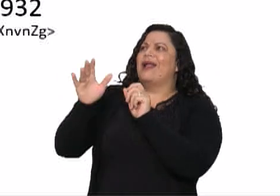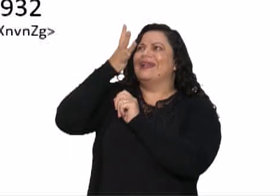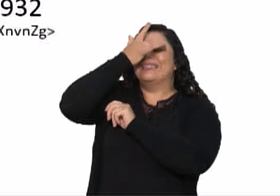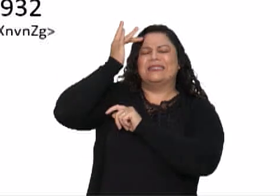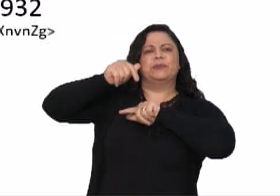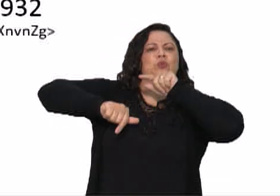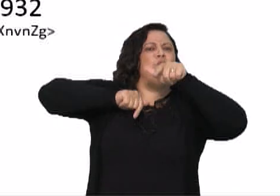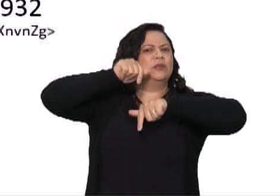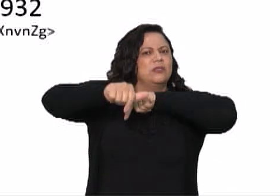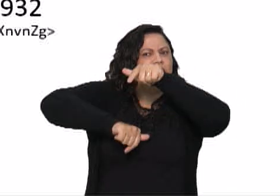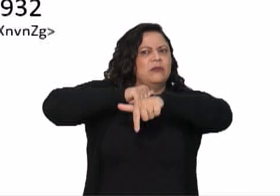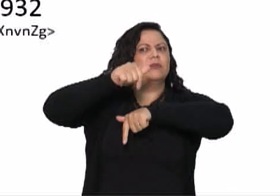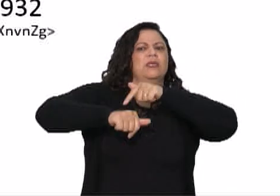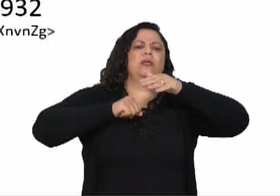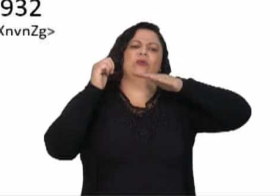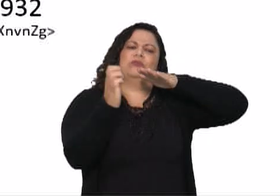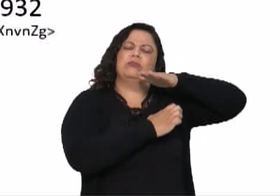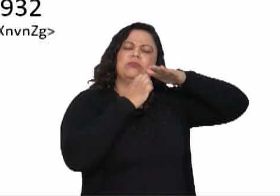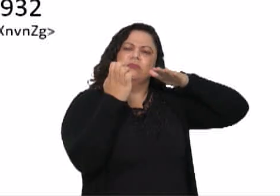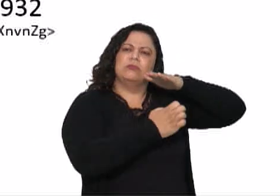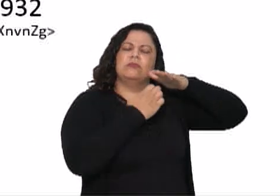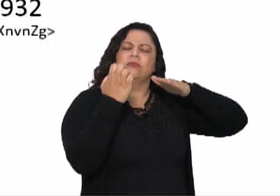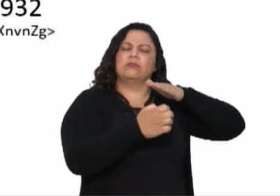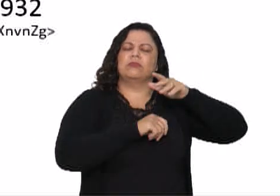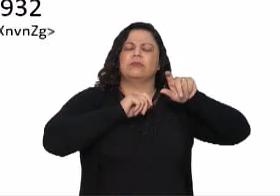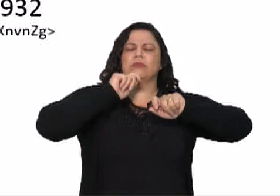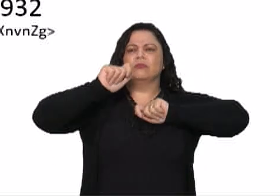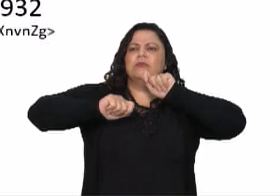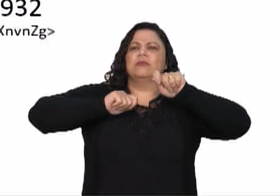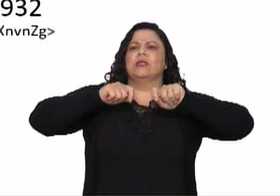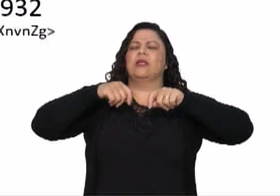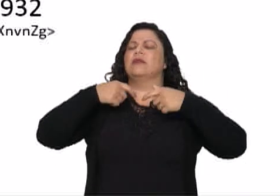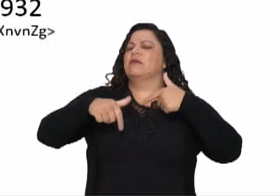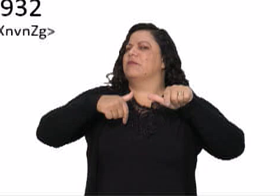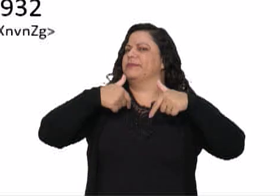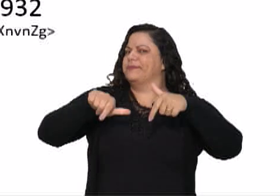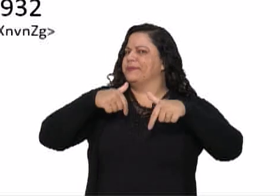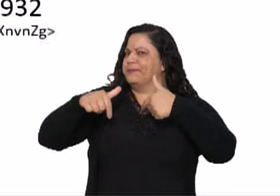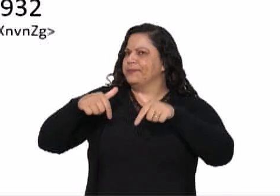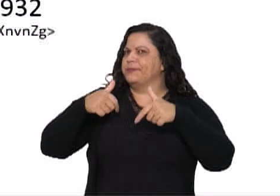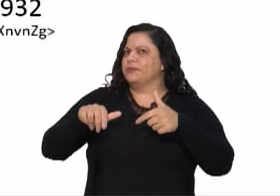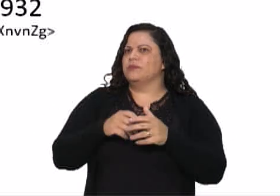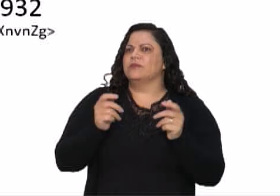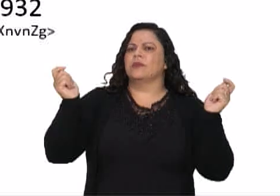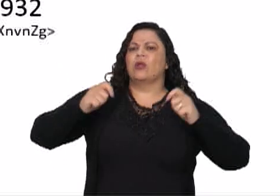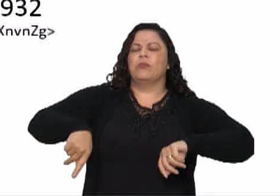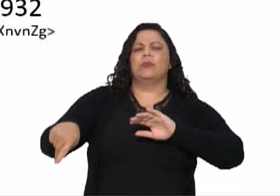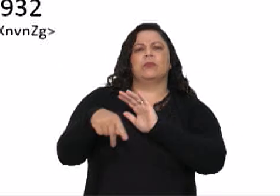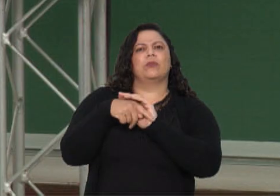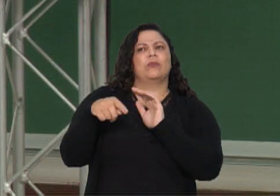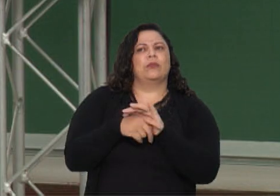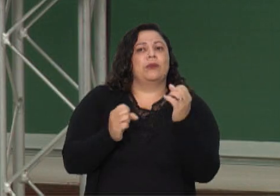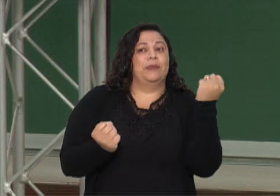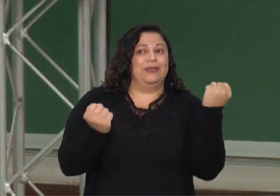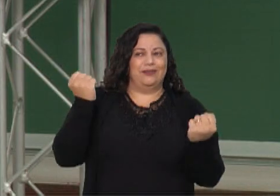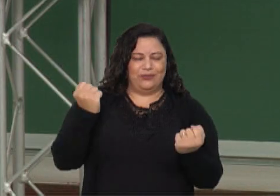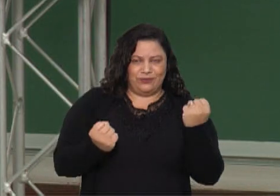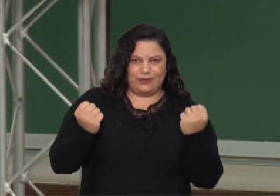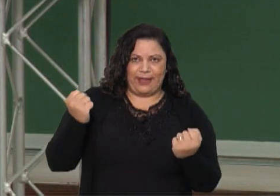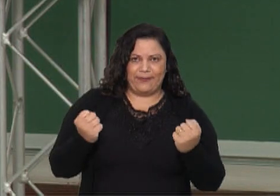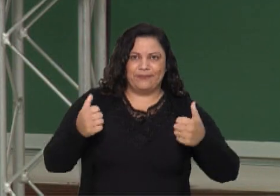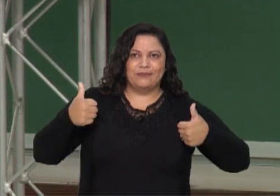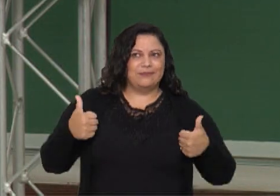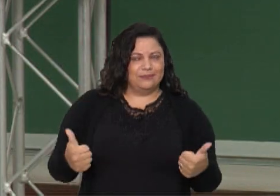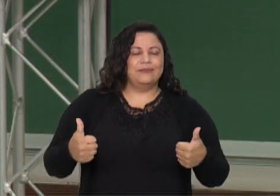das indústrias, né, e aqui em específico numa indústria automobilística, ok? Muito